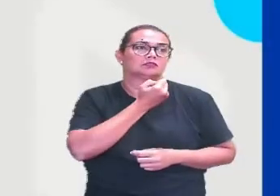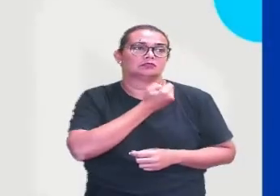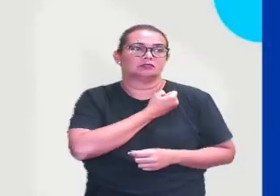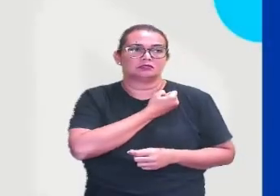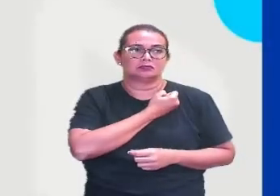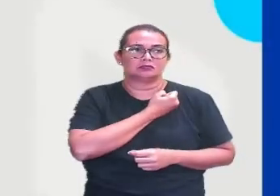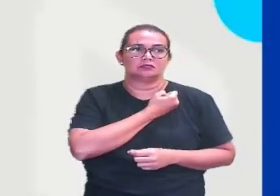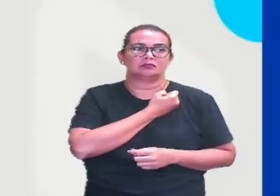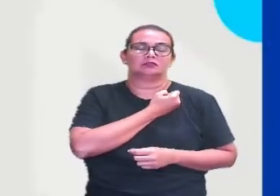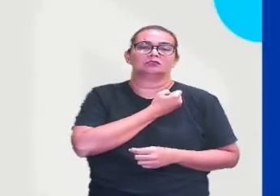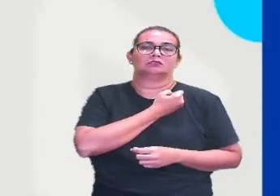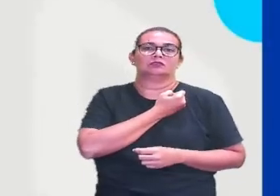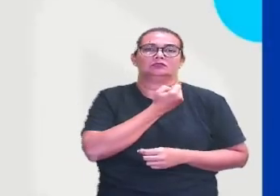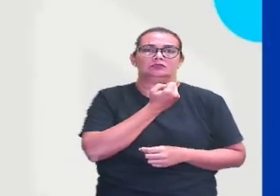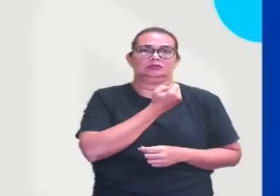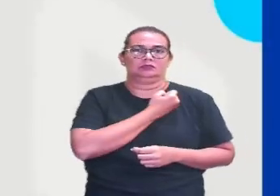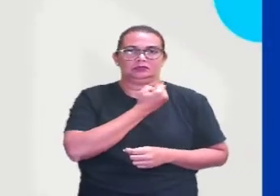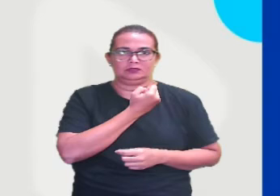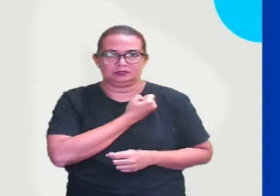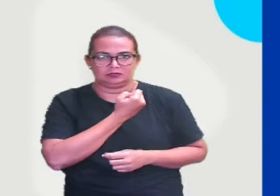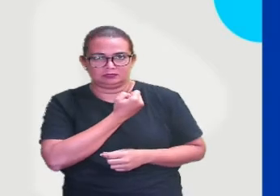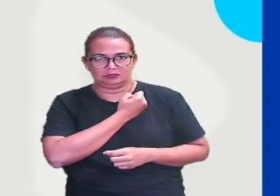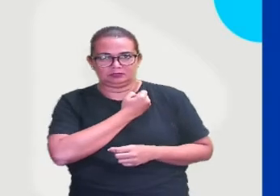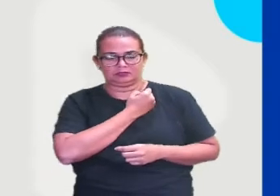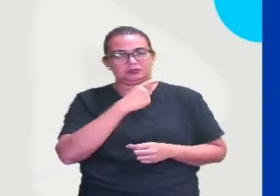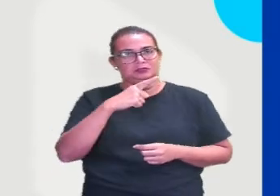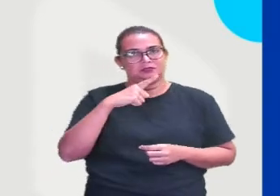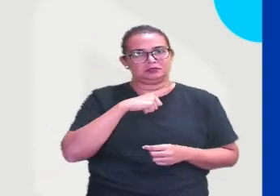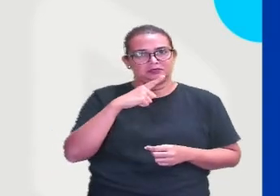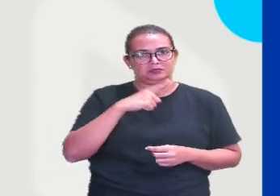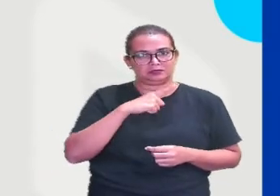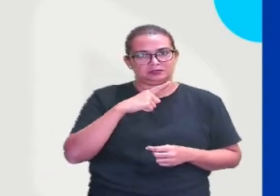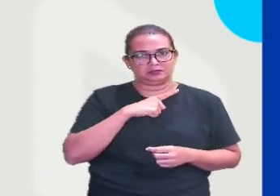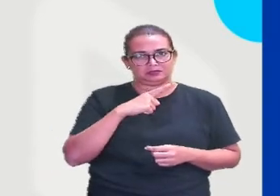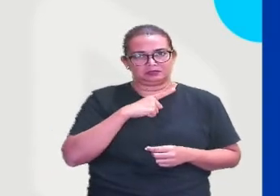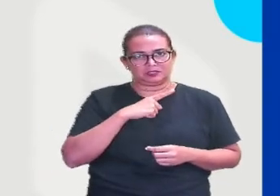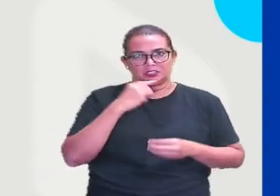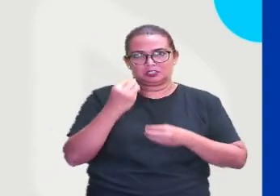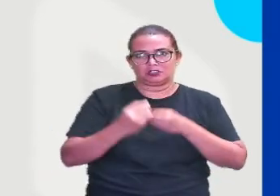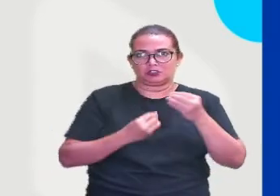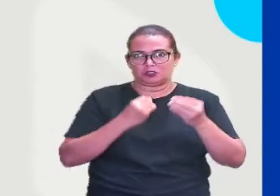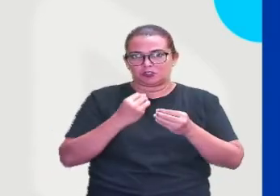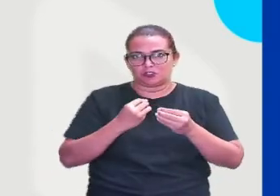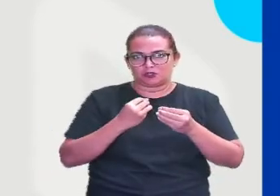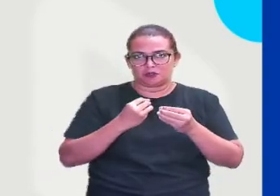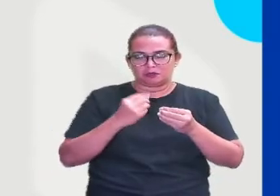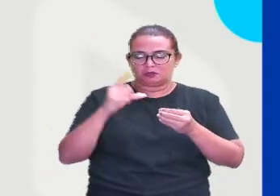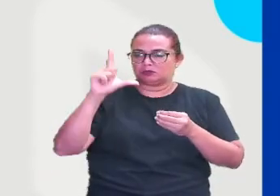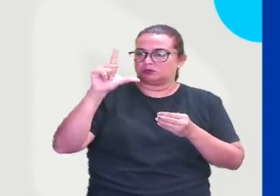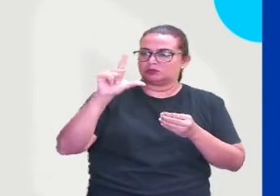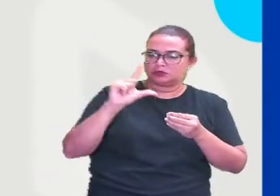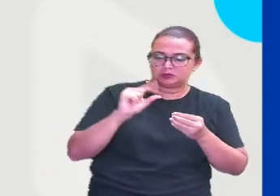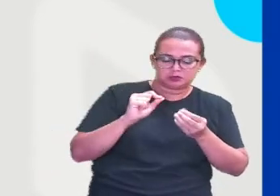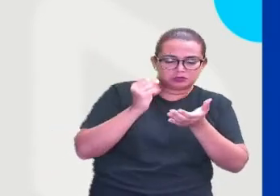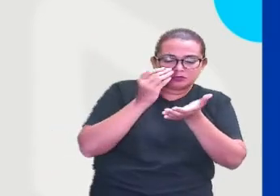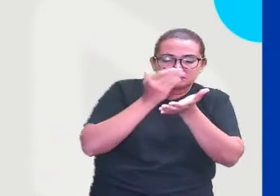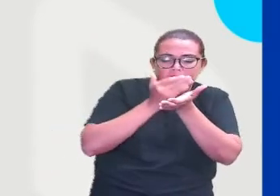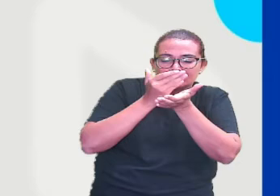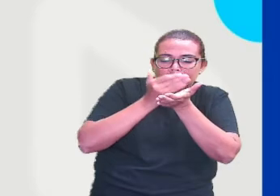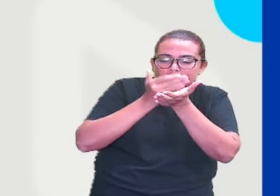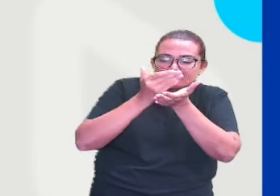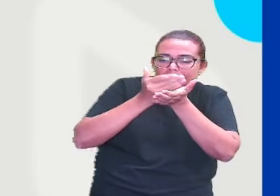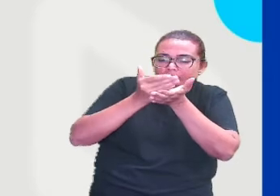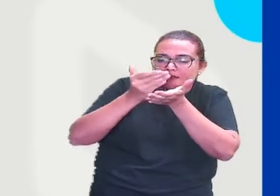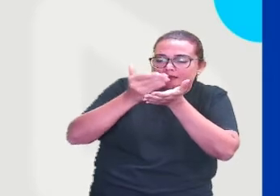Eles podem, todo número ele pode ter uma forma fatorada, tá certo? Que forma é